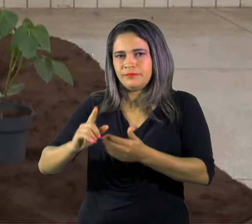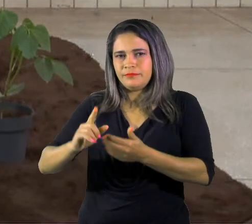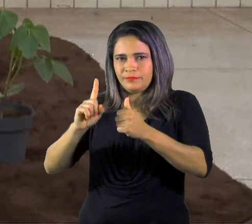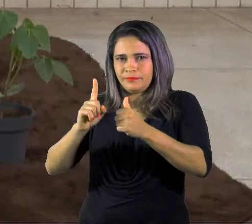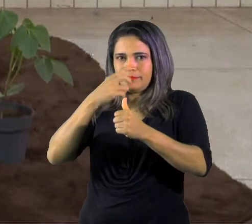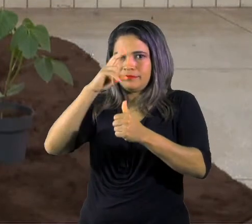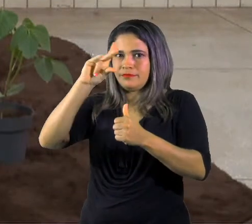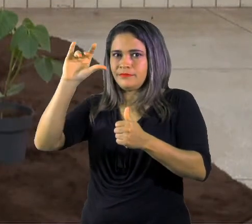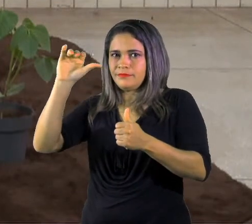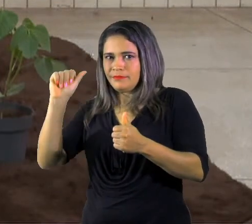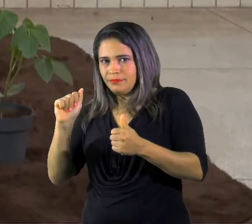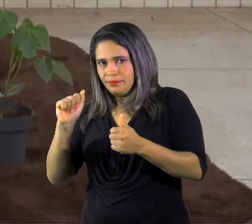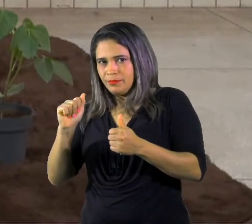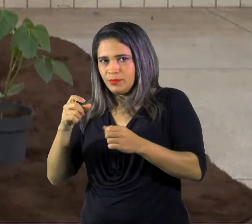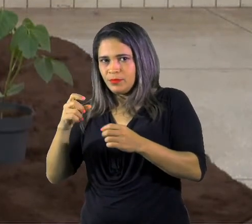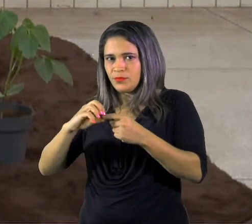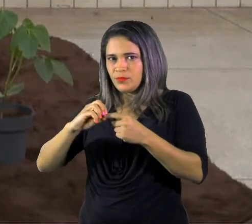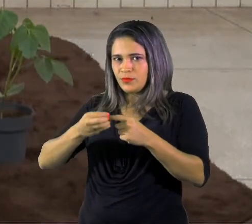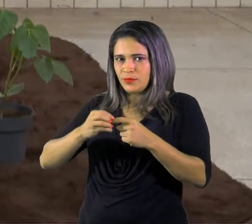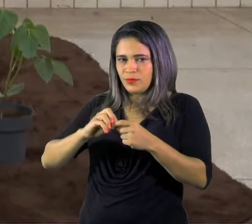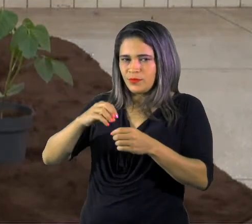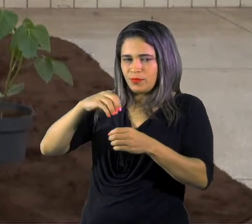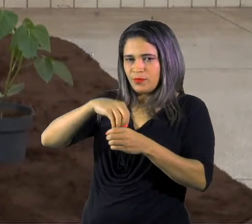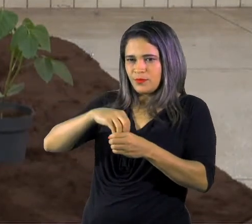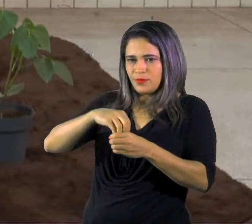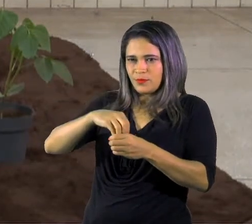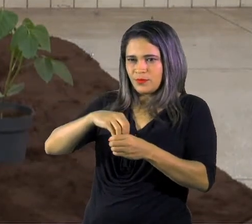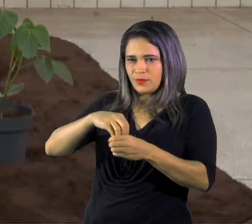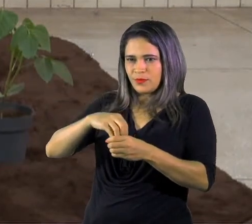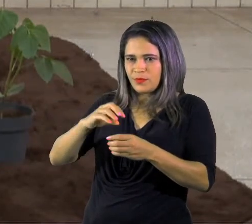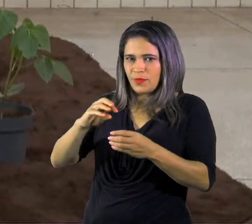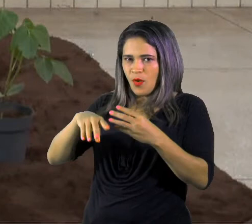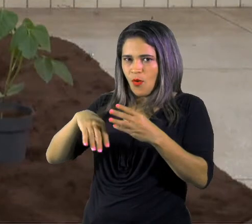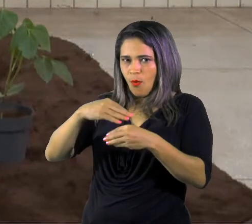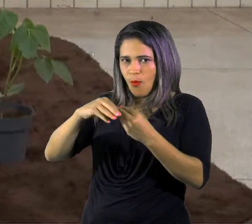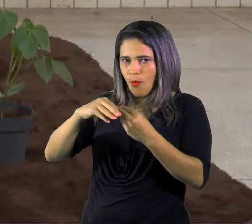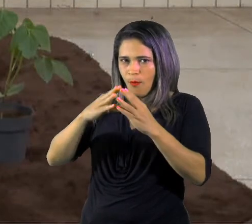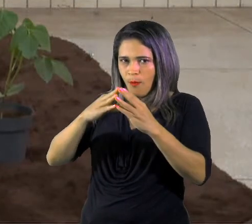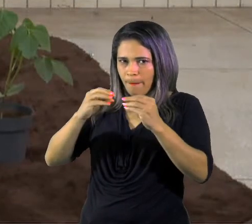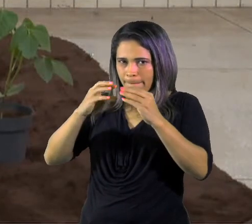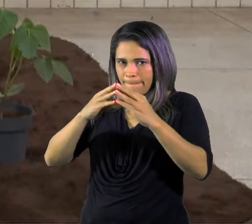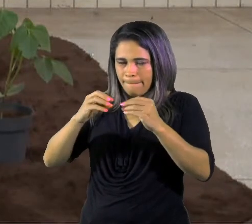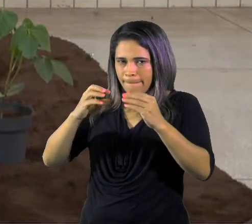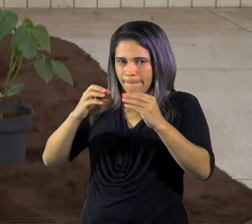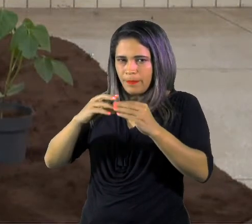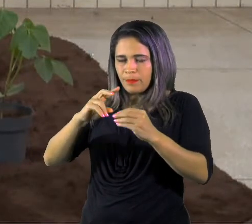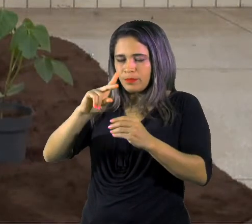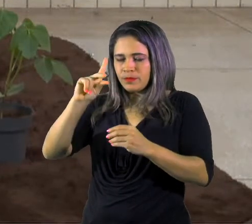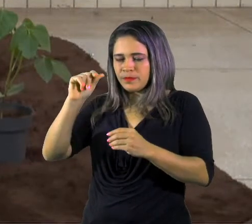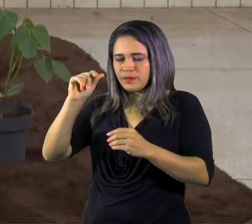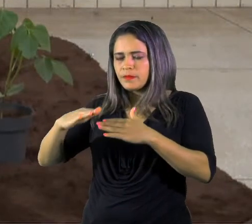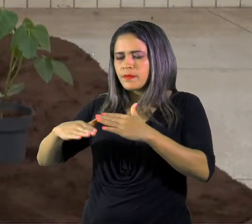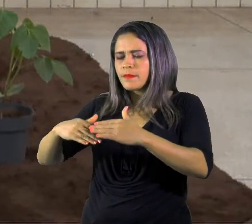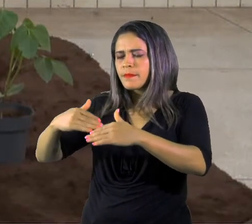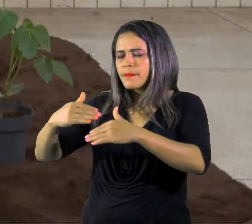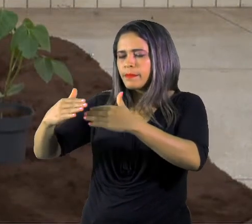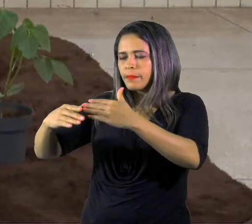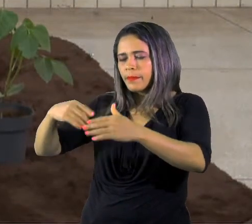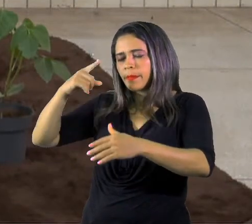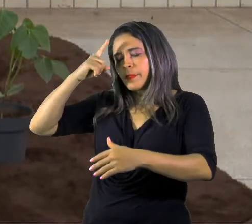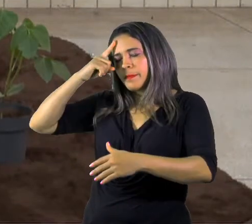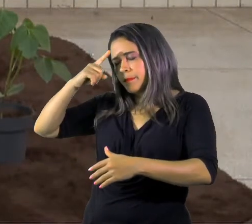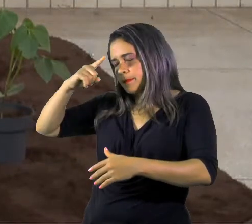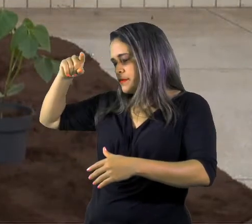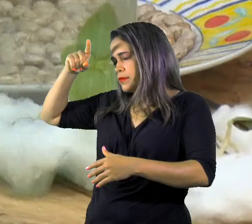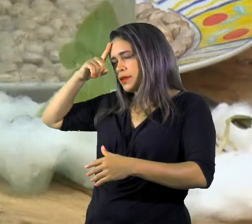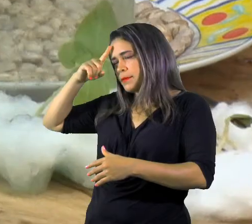o feijãozinho, a sementinha, no algodão umedecido. Os dias vão passando, essa sementinha